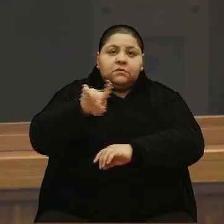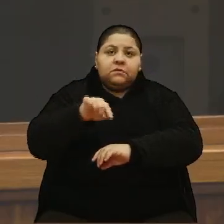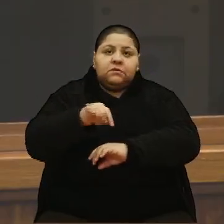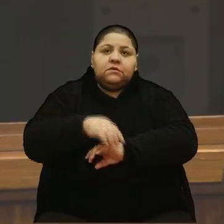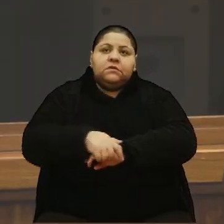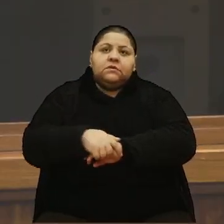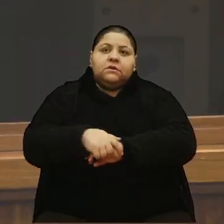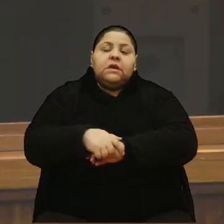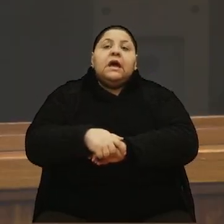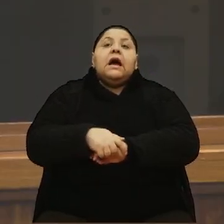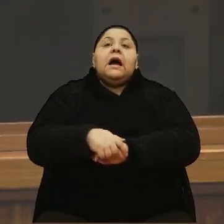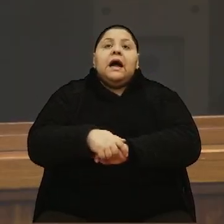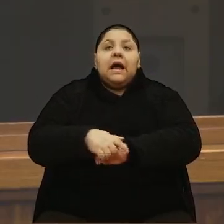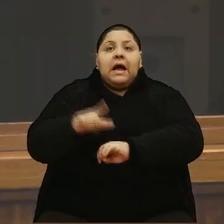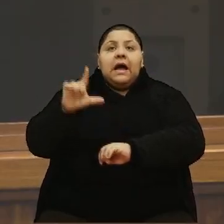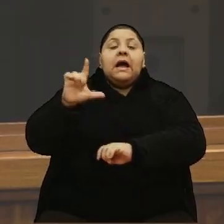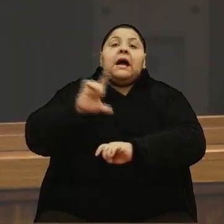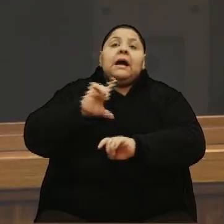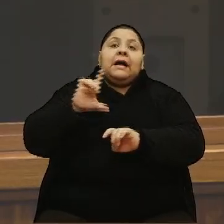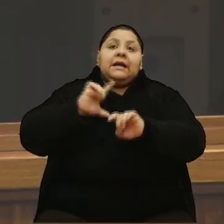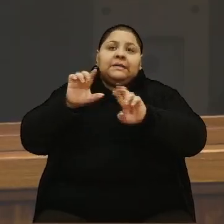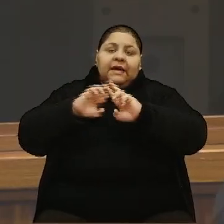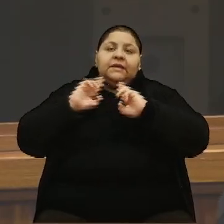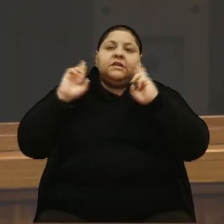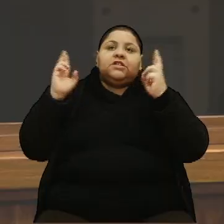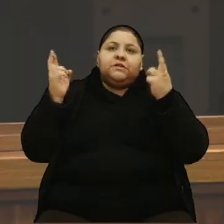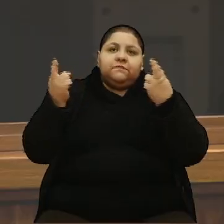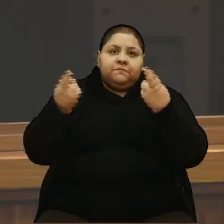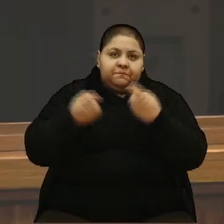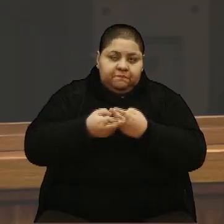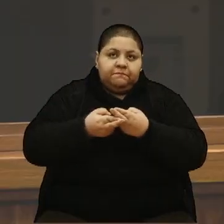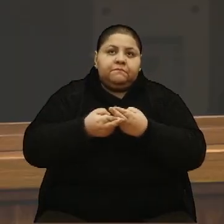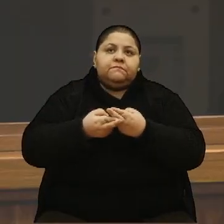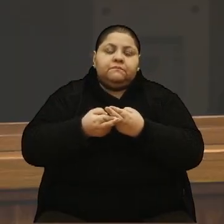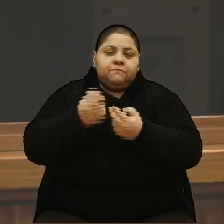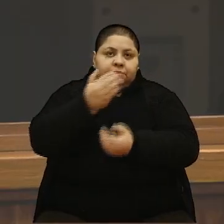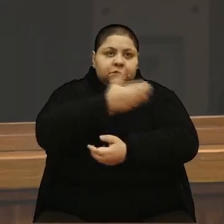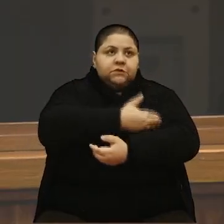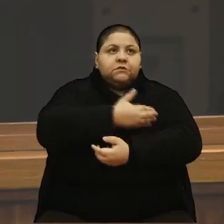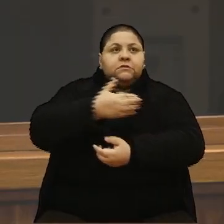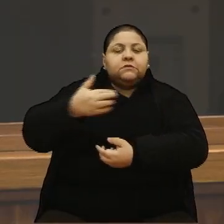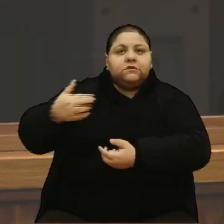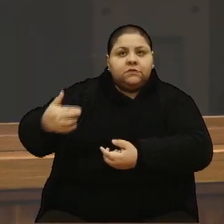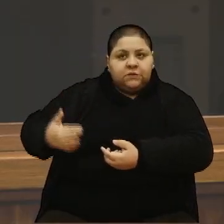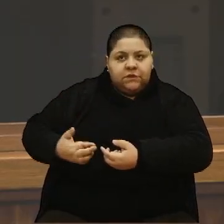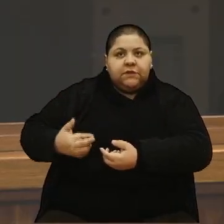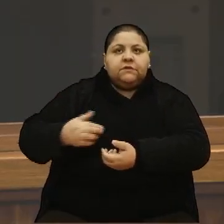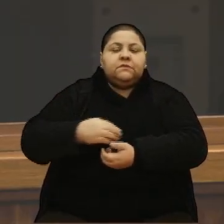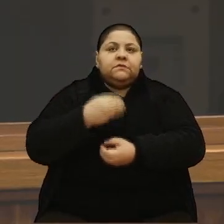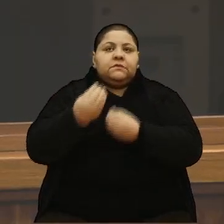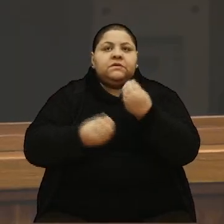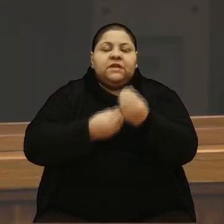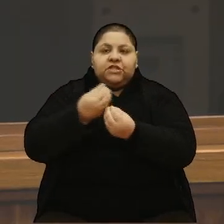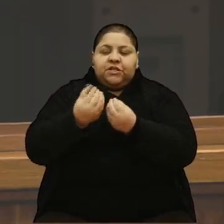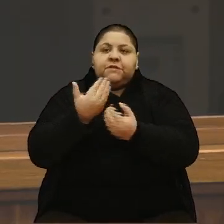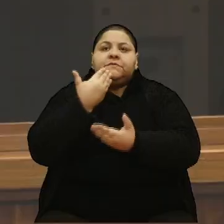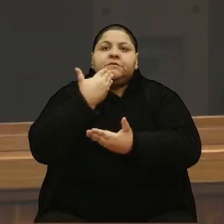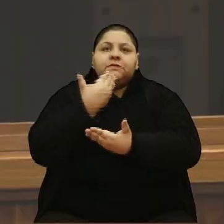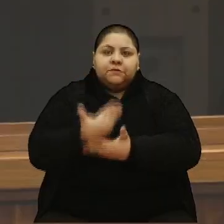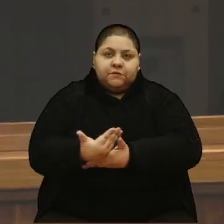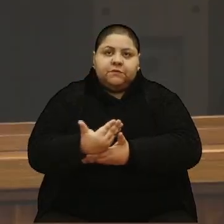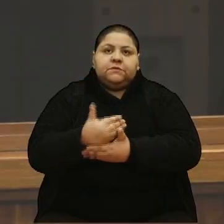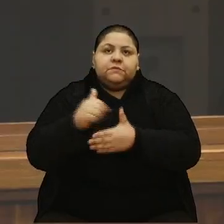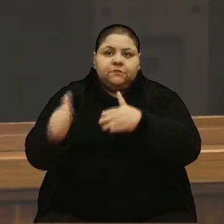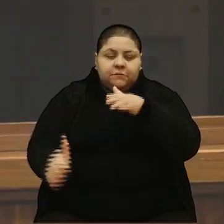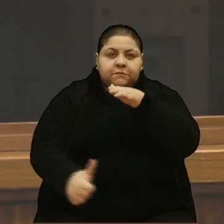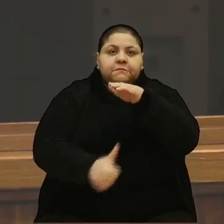uma série de audiências públicas que estão sendo, que foram solicitadas pela reitora